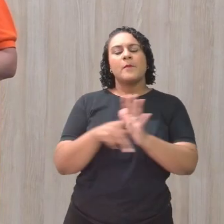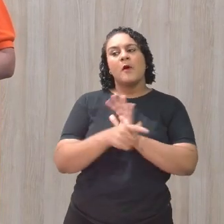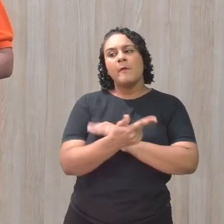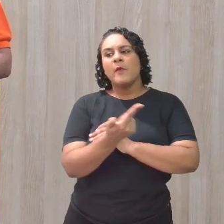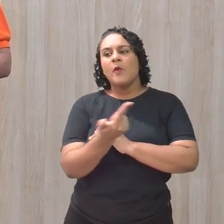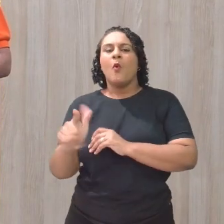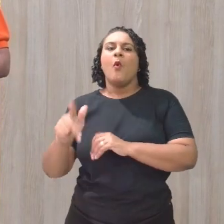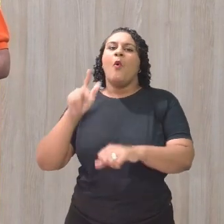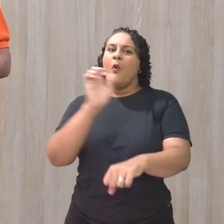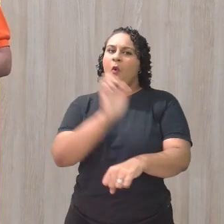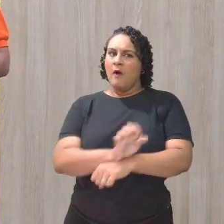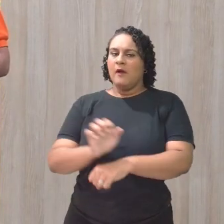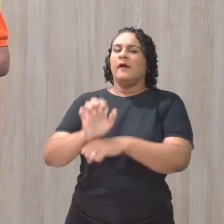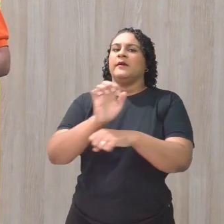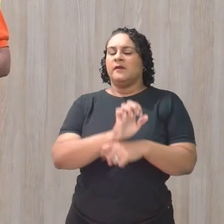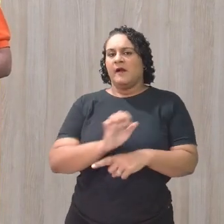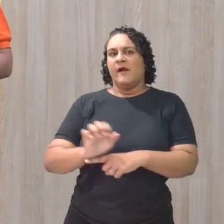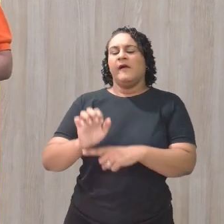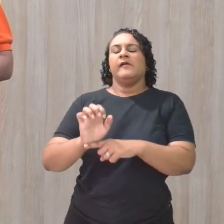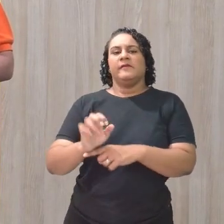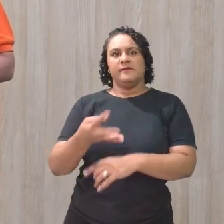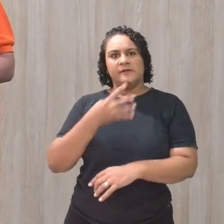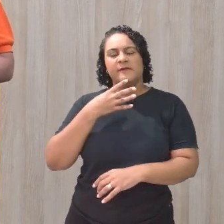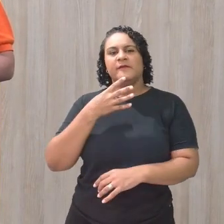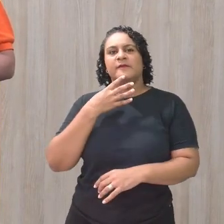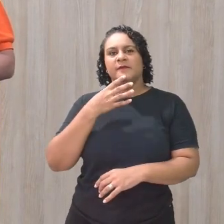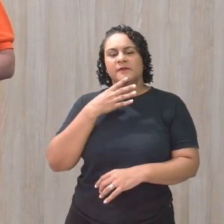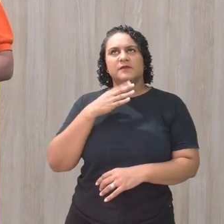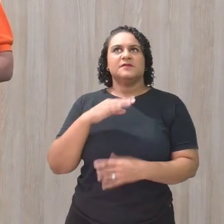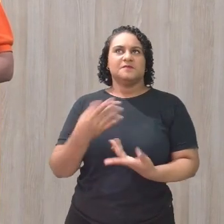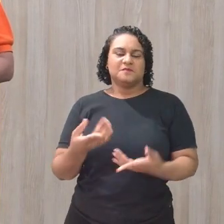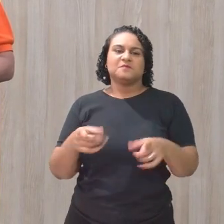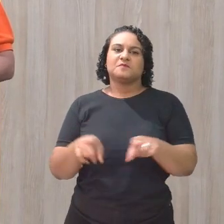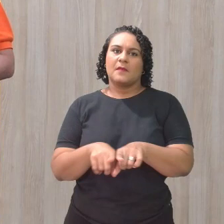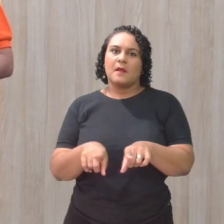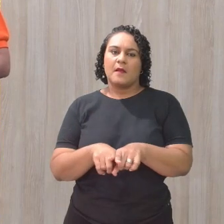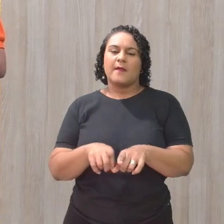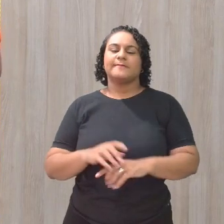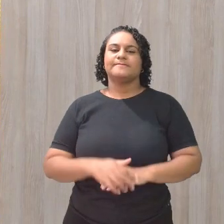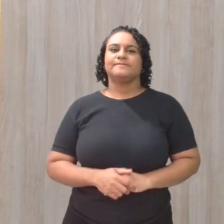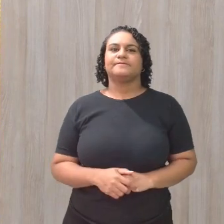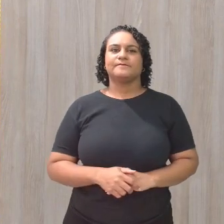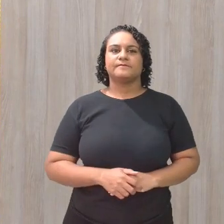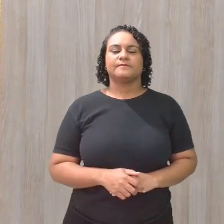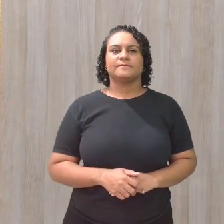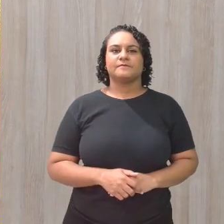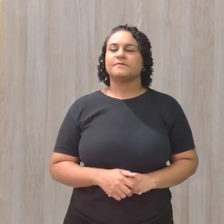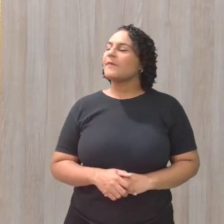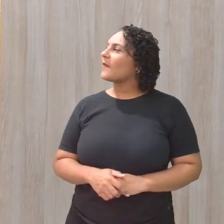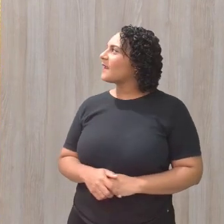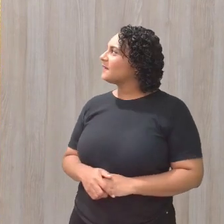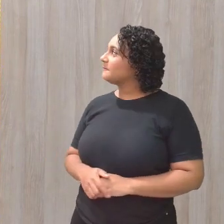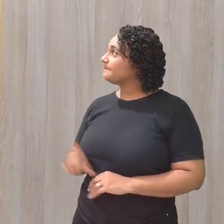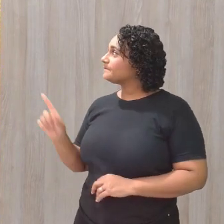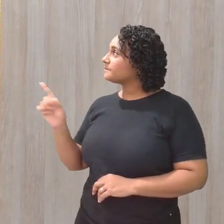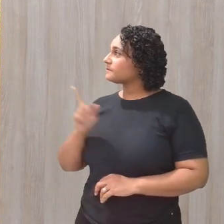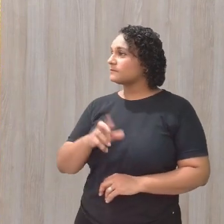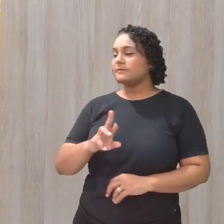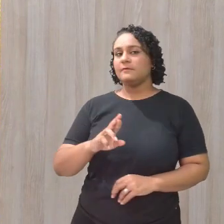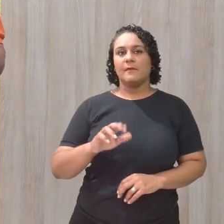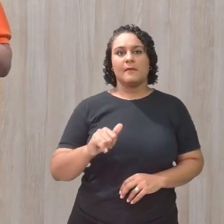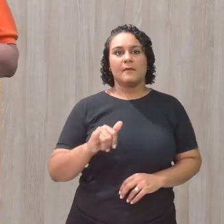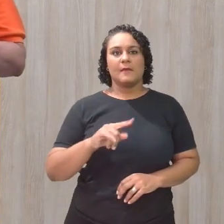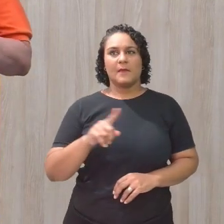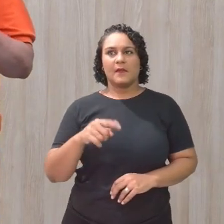pode conhecer de repente, ou de repente de outro país, não conhecem essa raiz. Então, essa raiz aqui